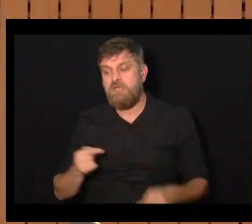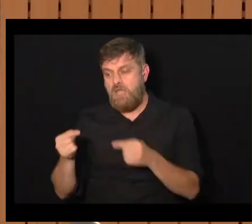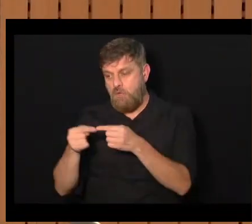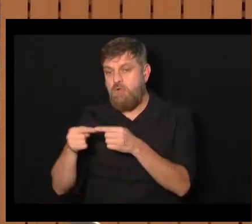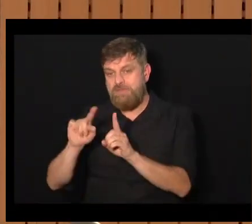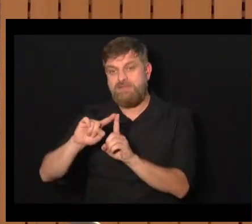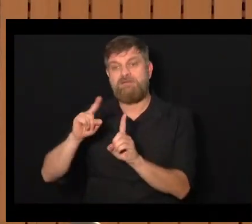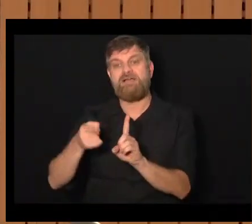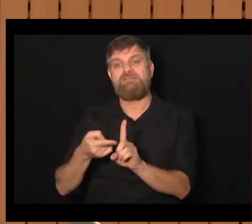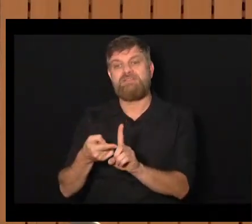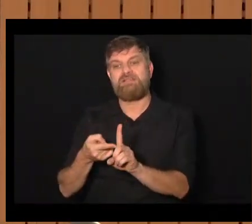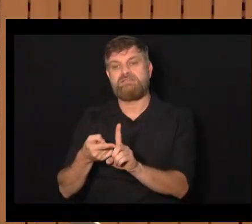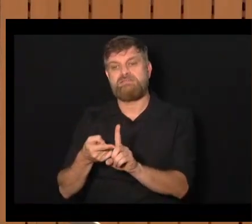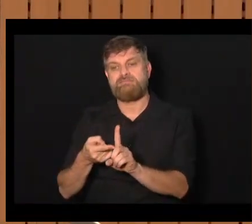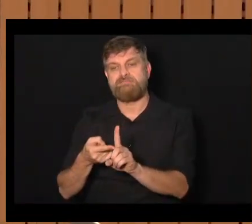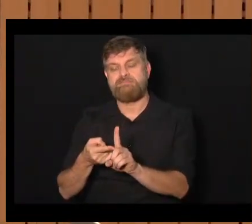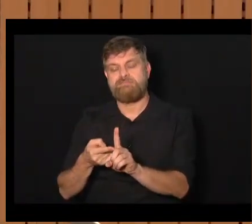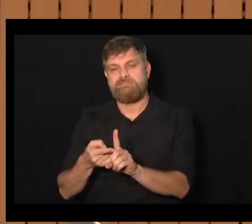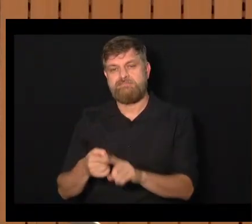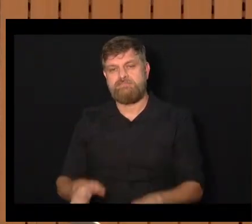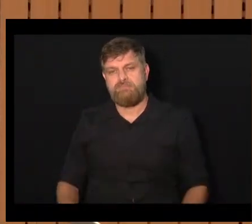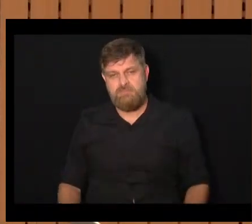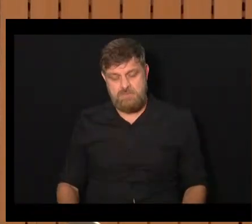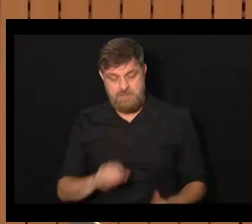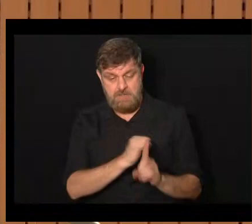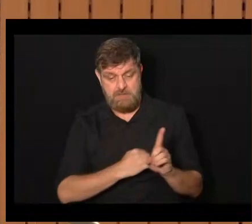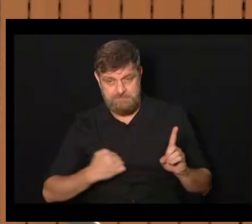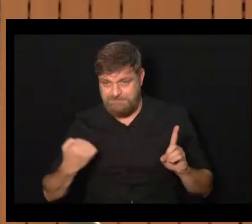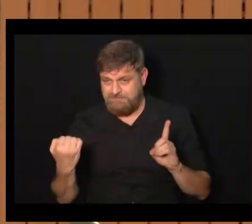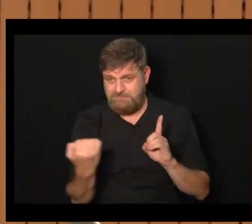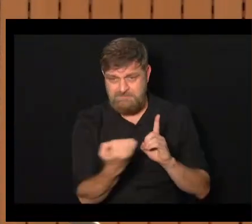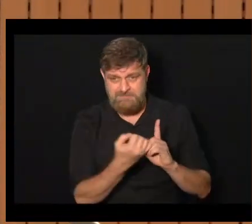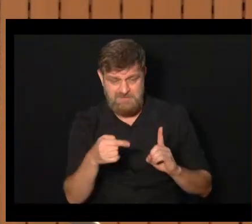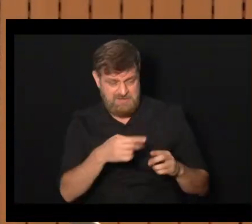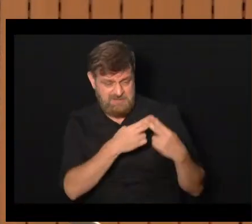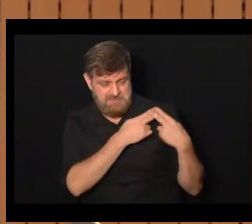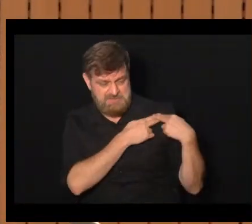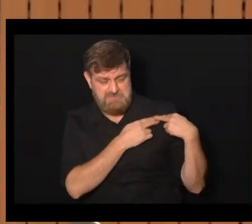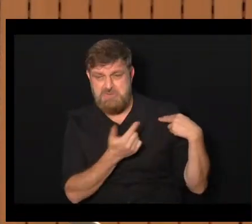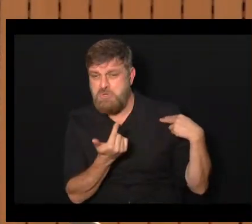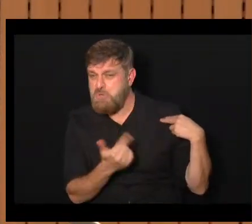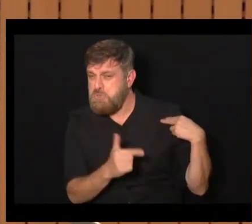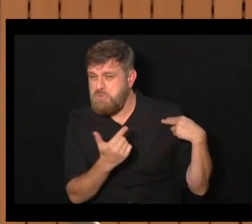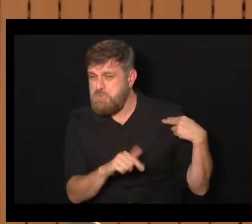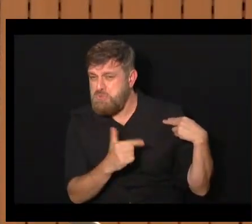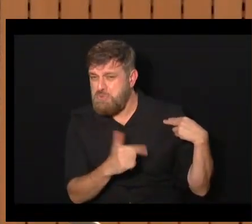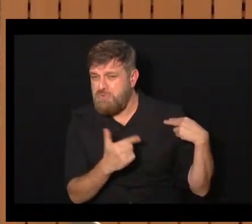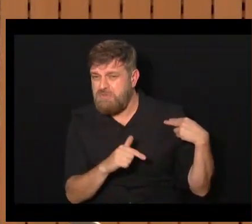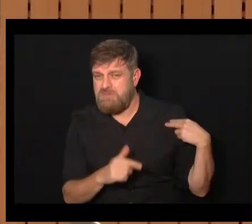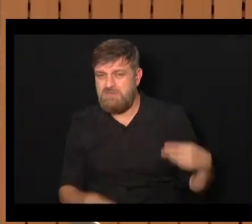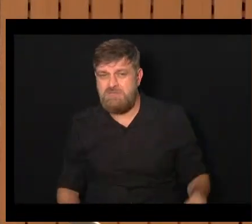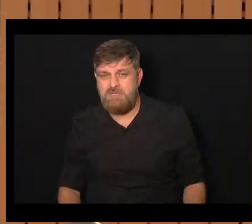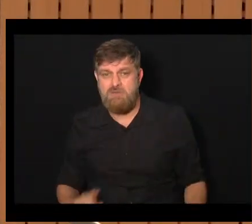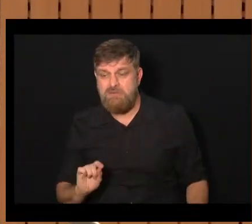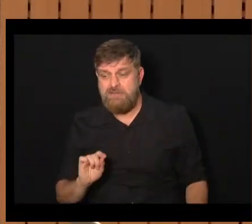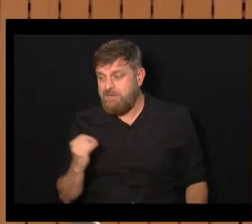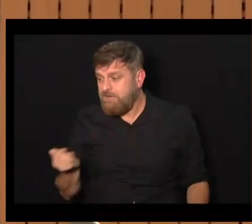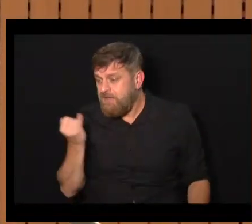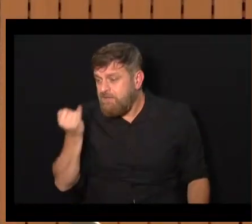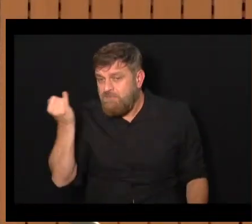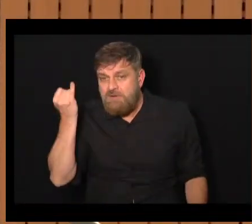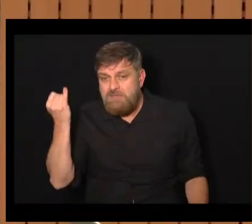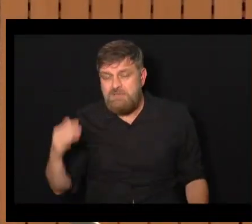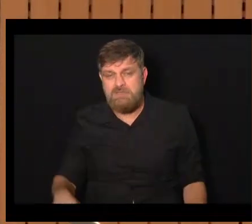maternidade. Por incrível que pareça, uma sociedade que não se responsabiliza coletivamente por algo que é vital,